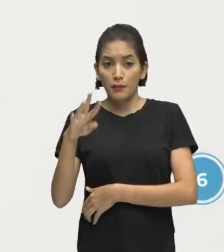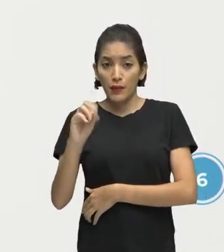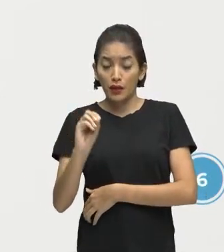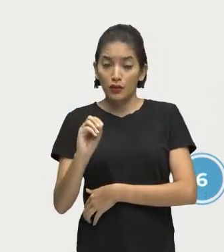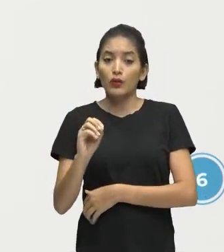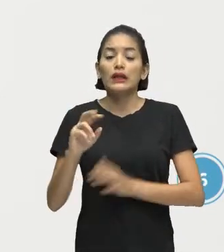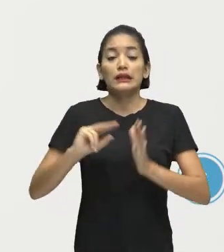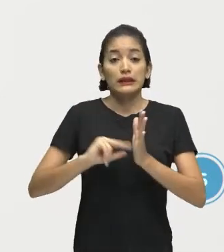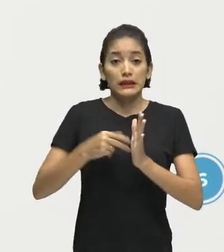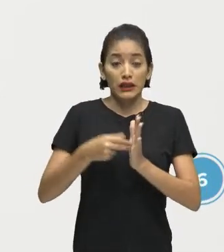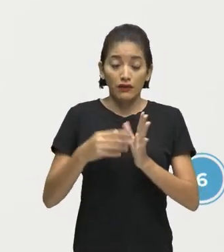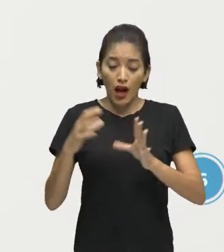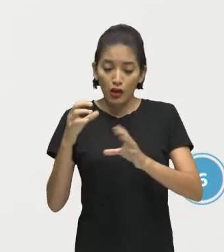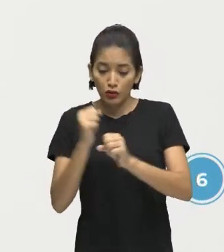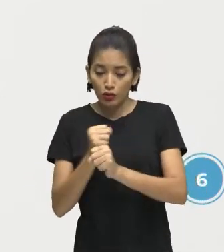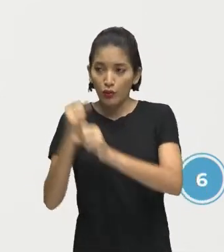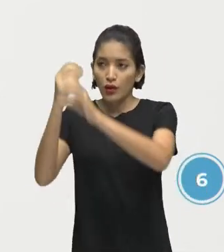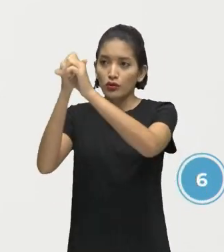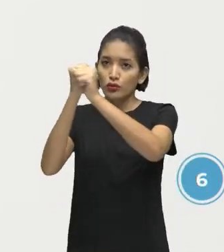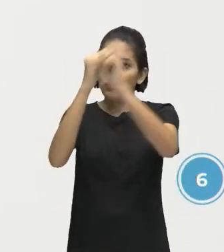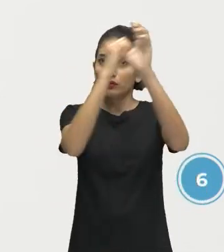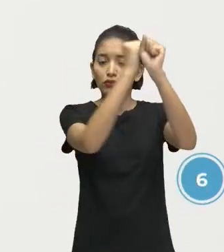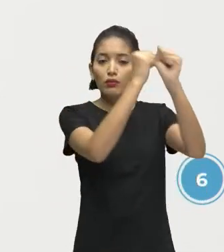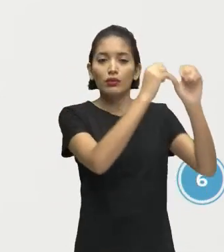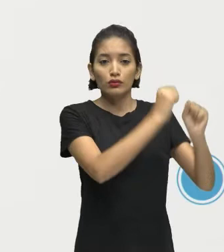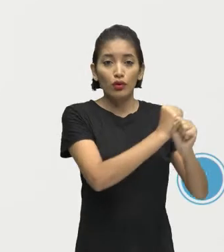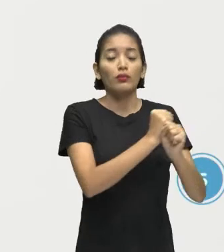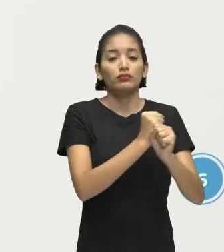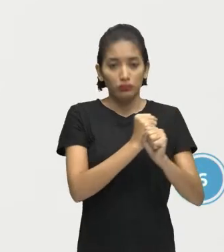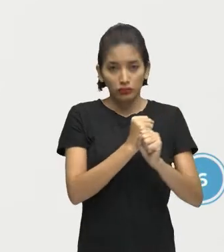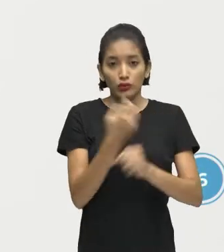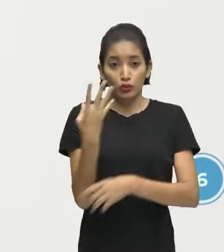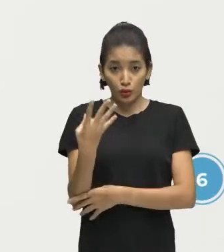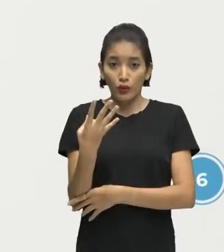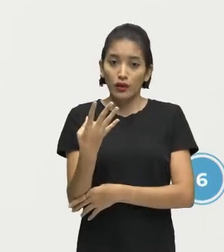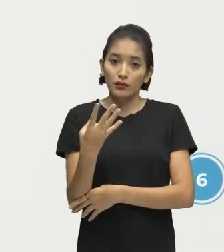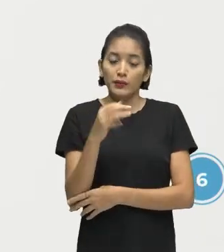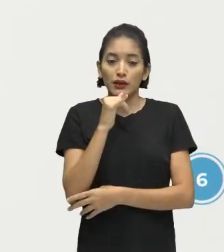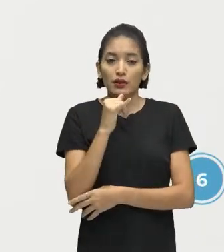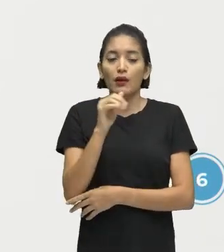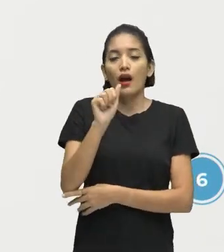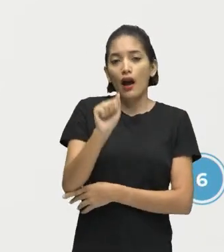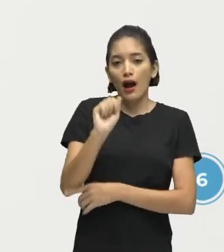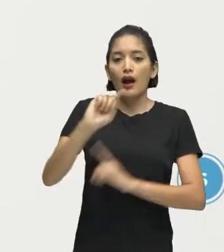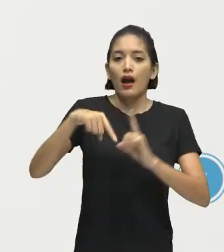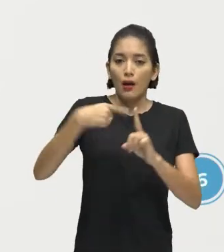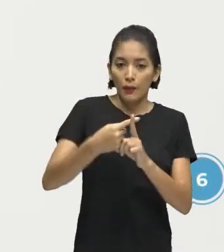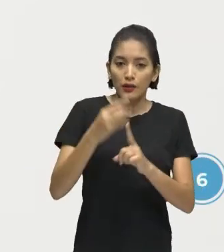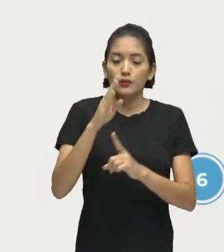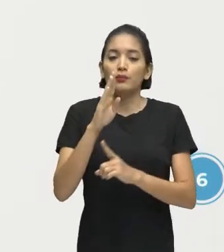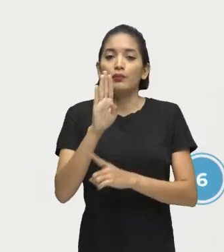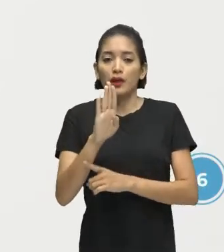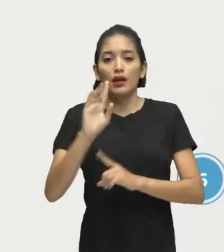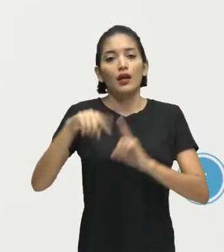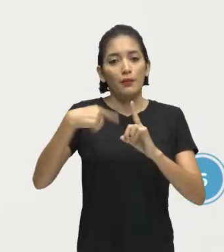todos esses lados. A mais B mais A mais B. É como se a gente calculasse